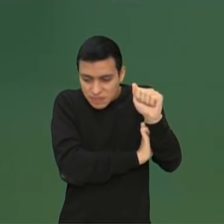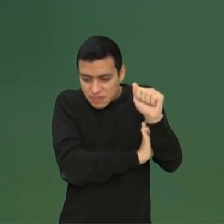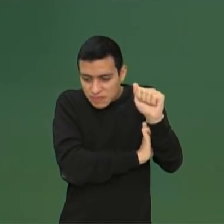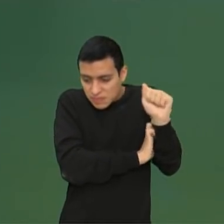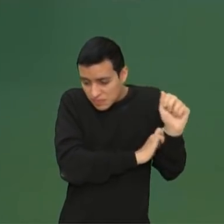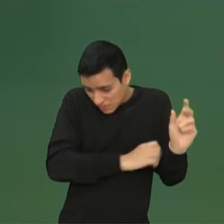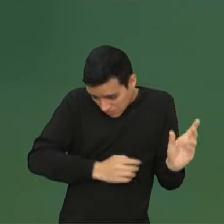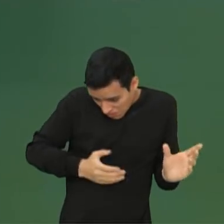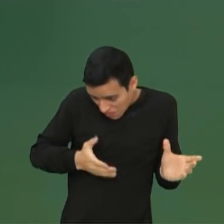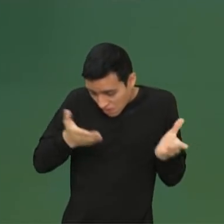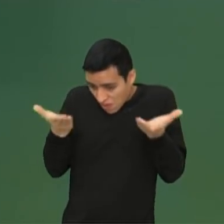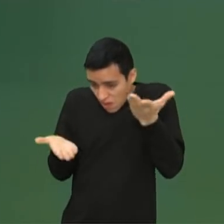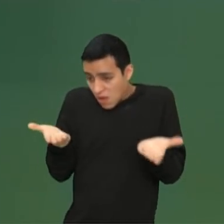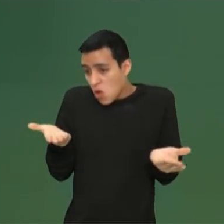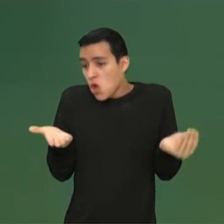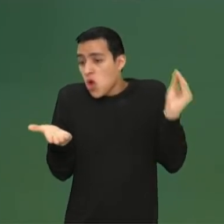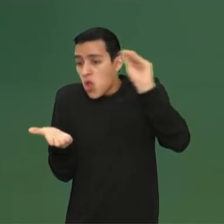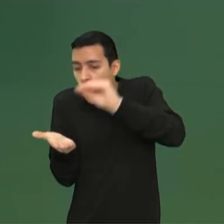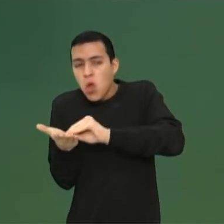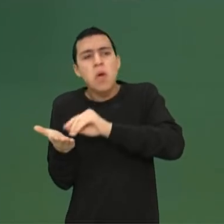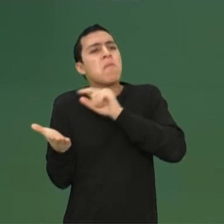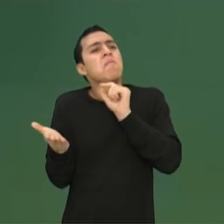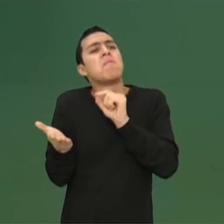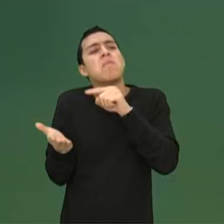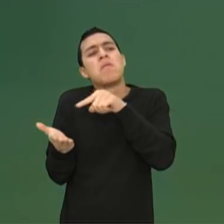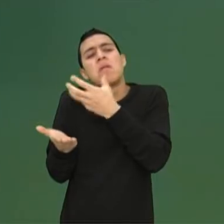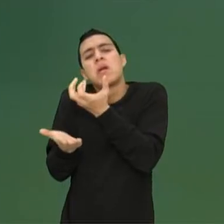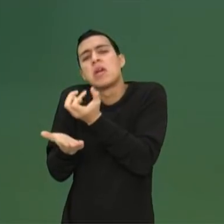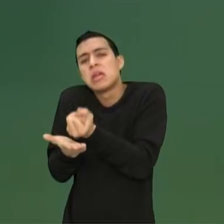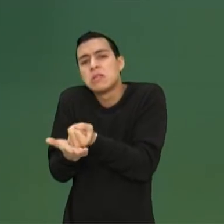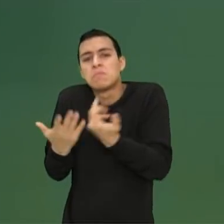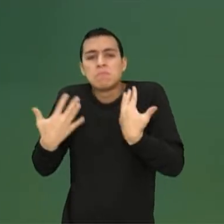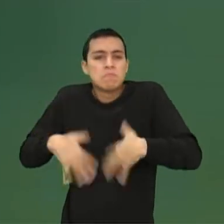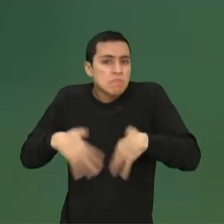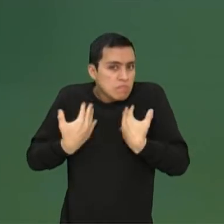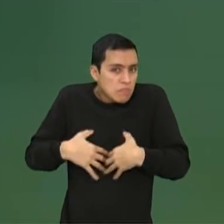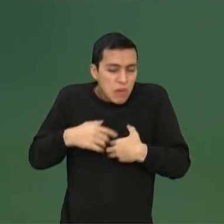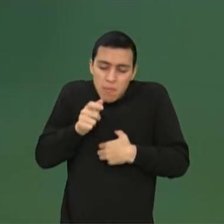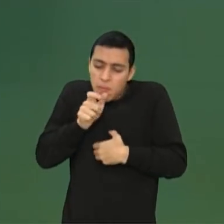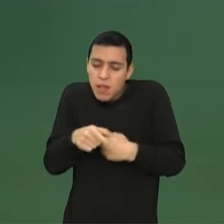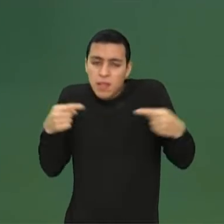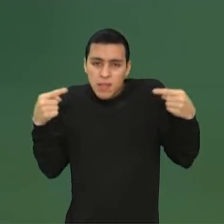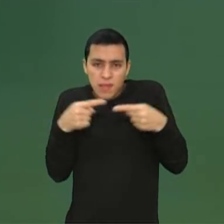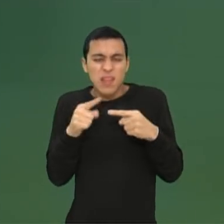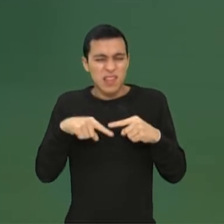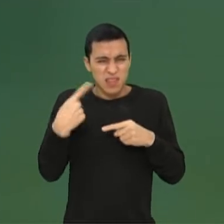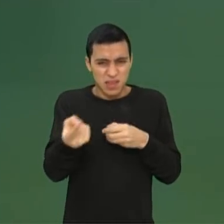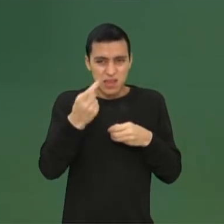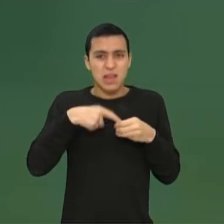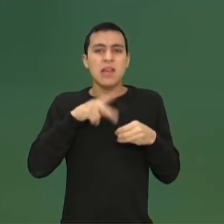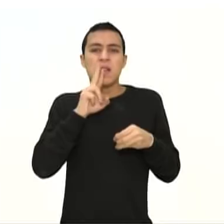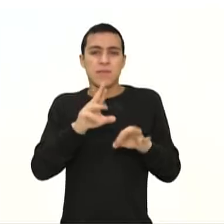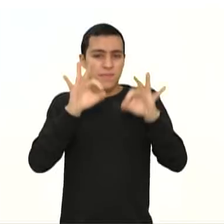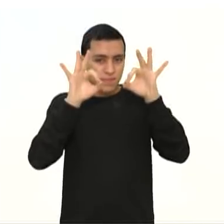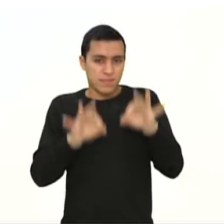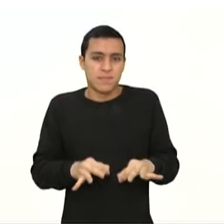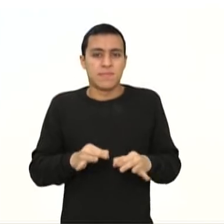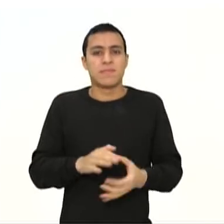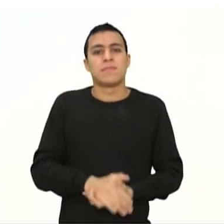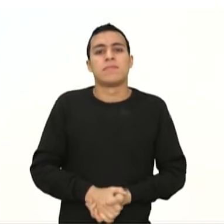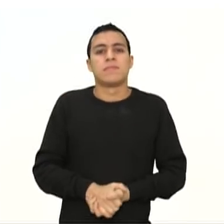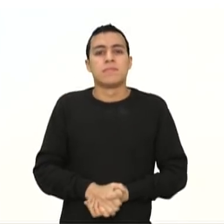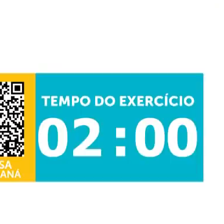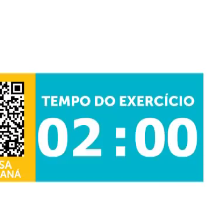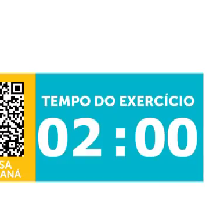na balança, o que será que registra? Daqui a pouco eu volto com a resposta correta.